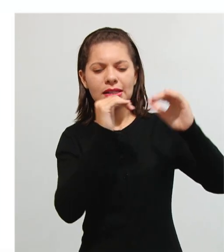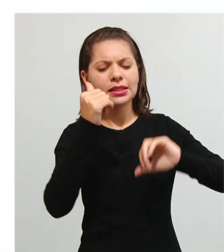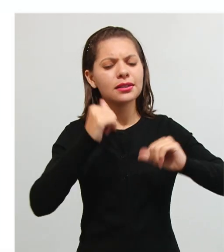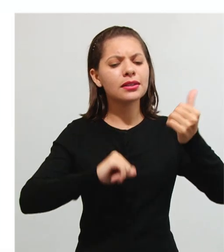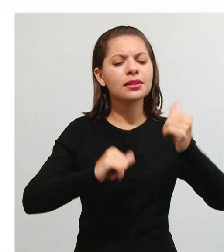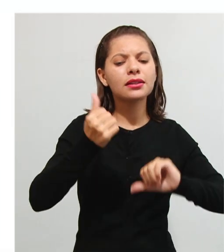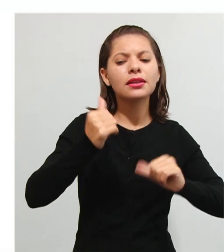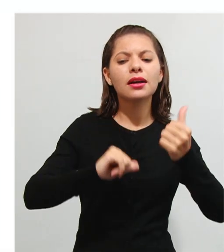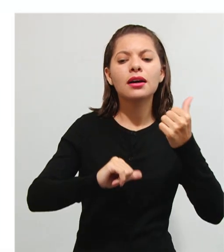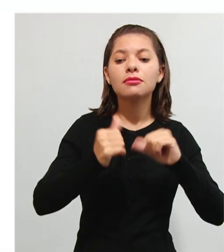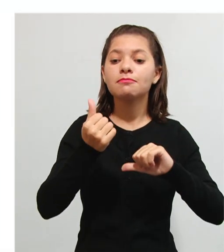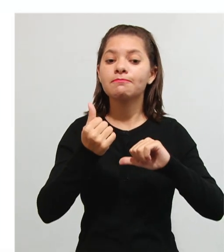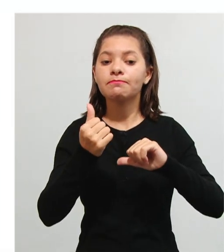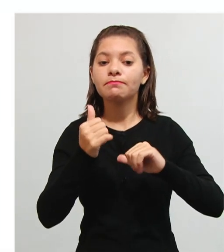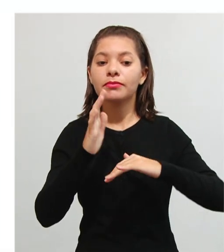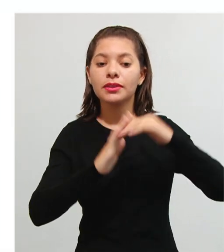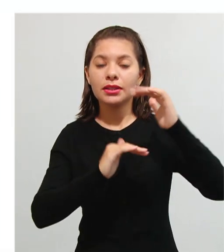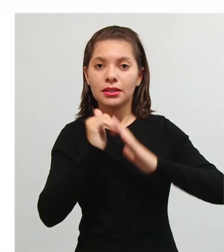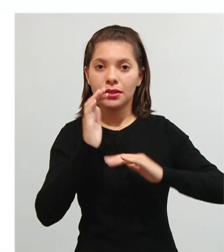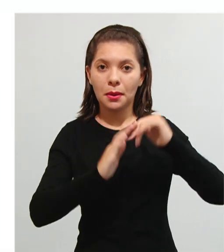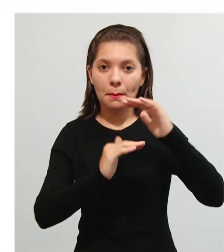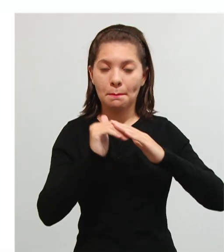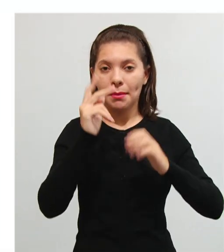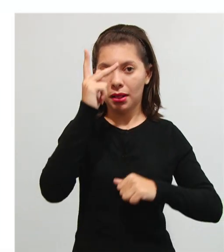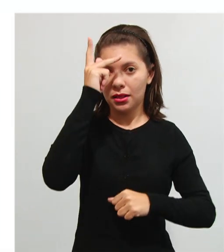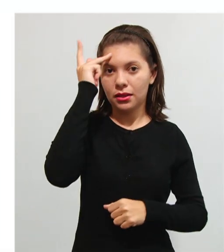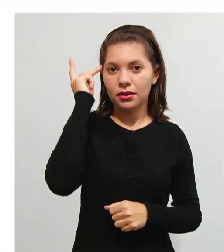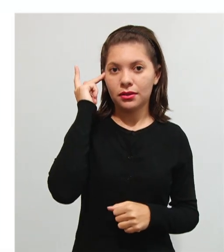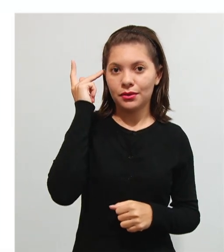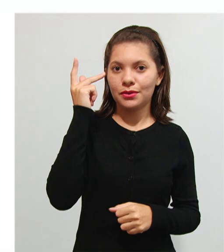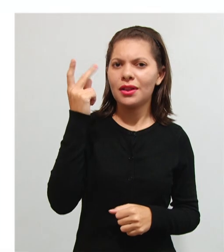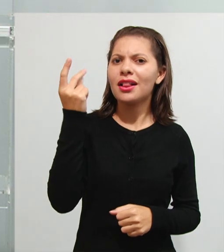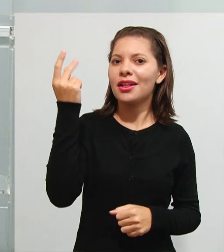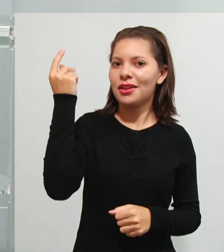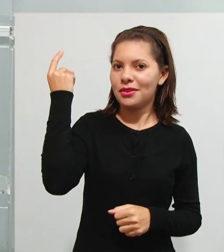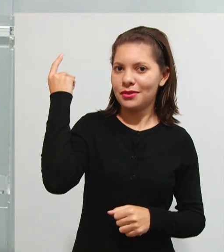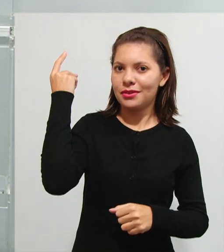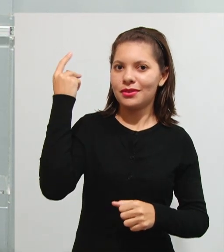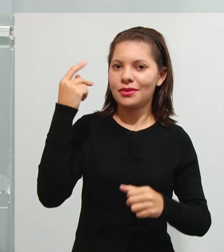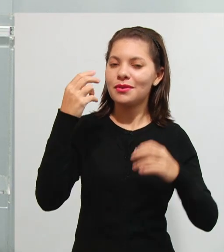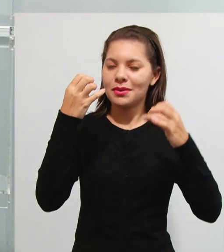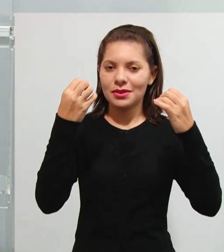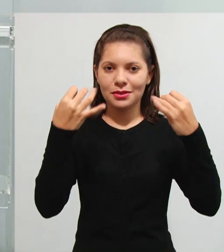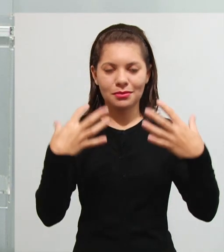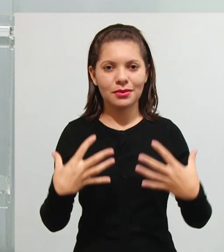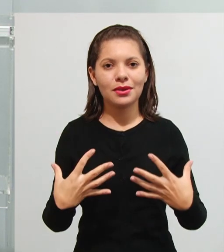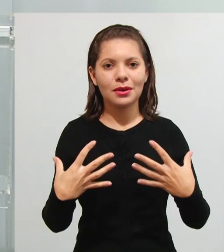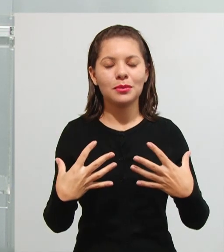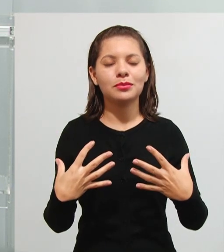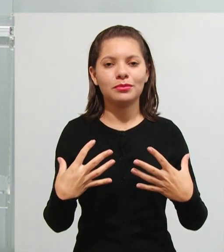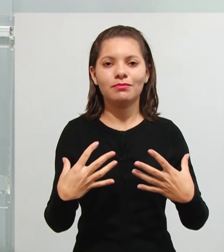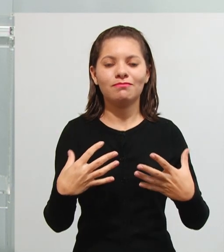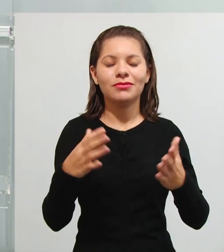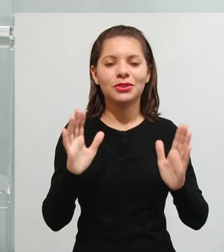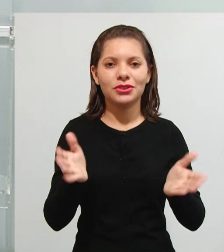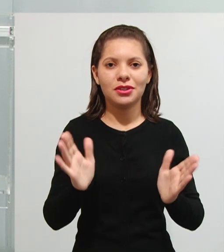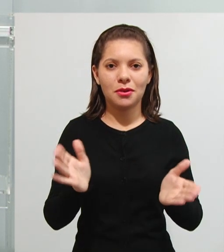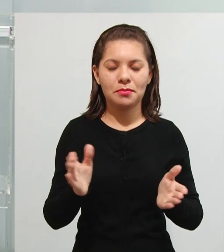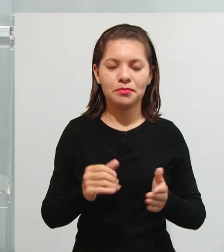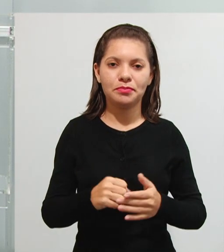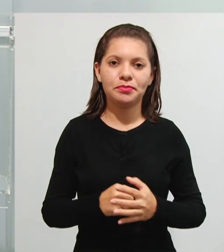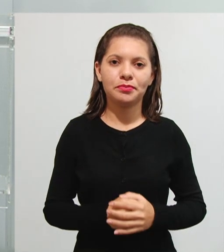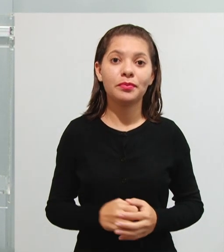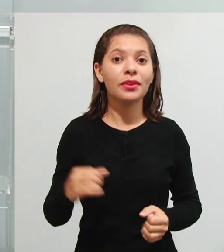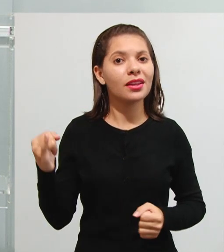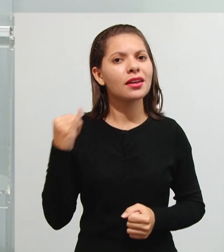desempenho das pessoas na organização mas falamos rapidamente sobre isso né nas aulas anteriores que